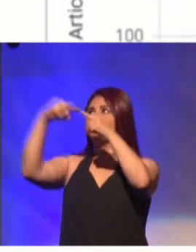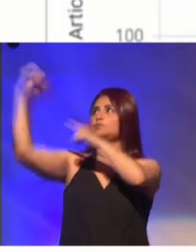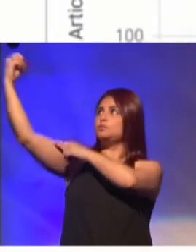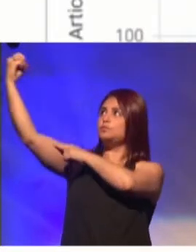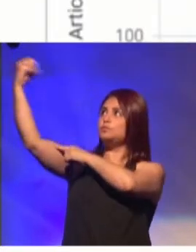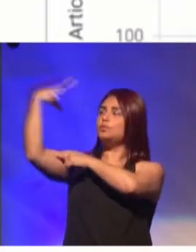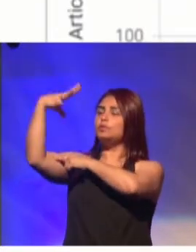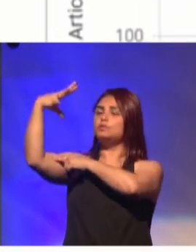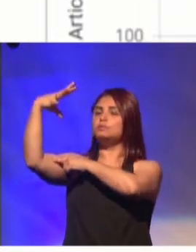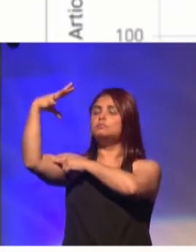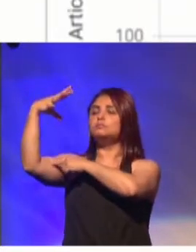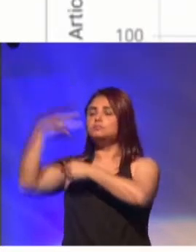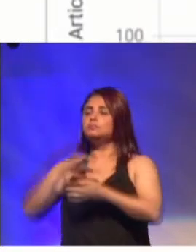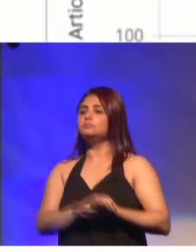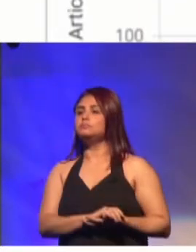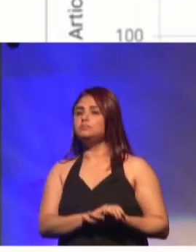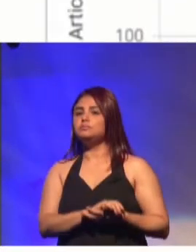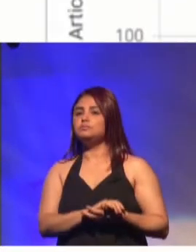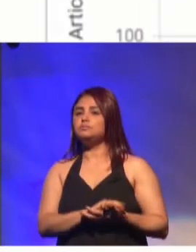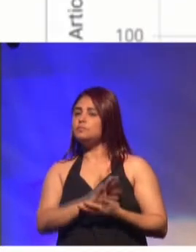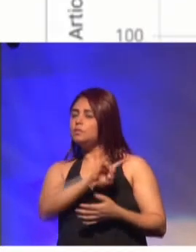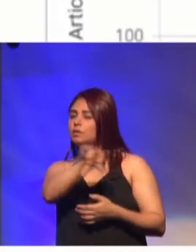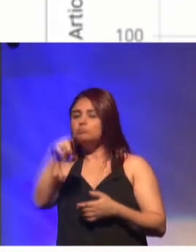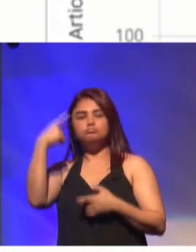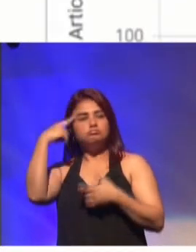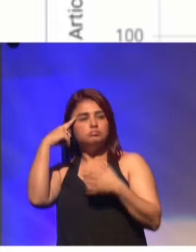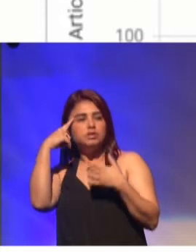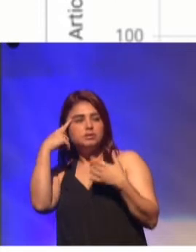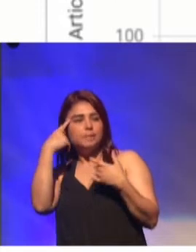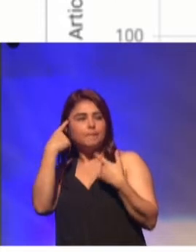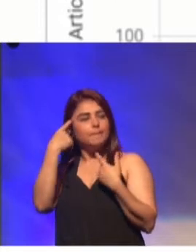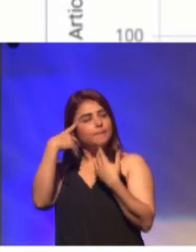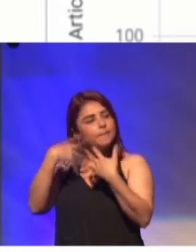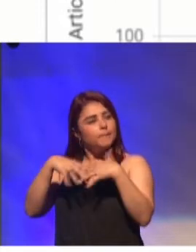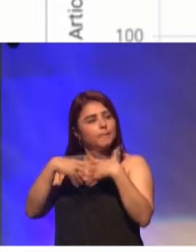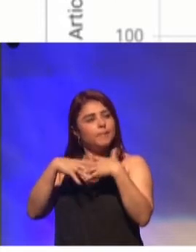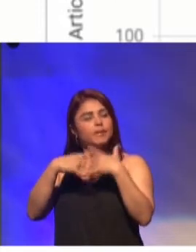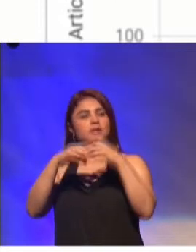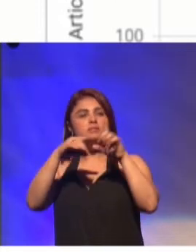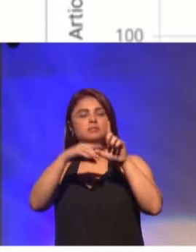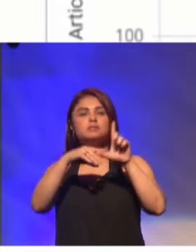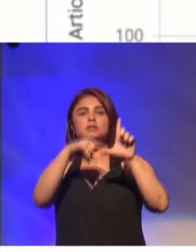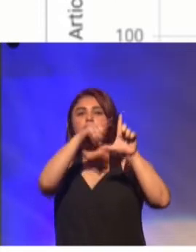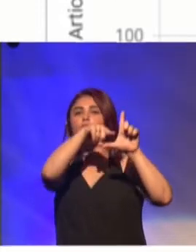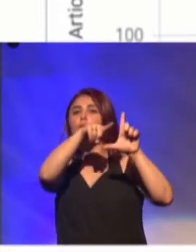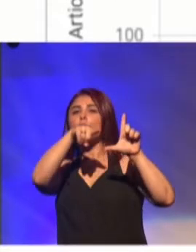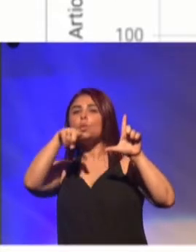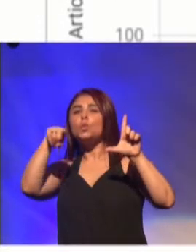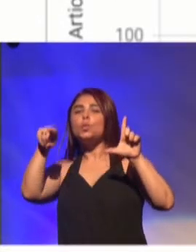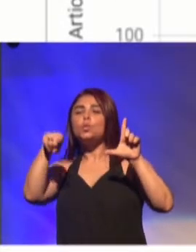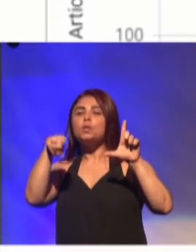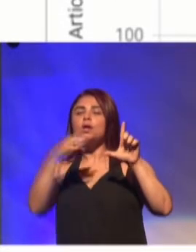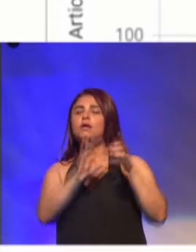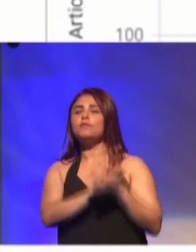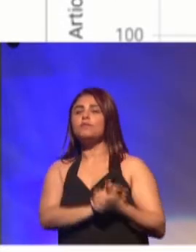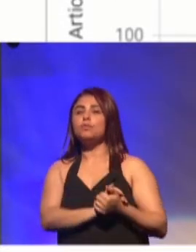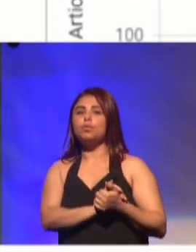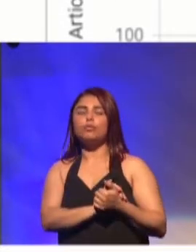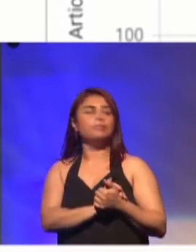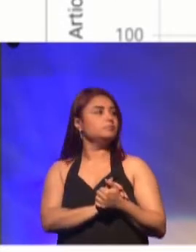casos. Só para vocês terem uma ideia, esse gráfico à esquerda, que está aí,